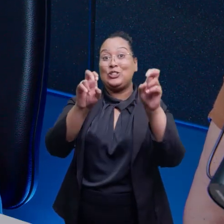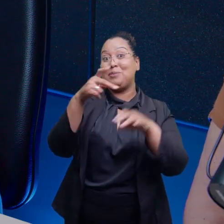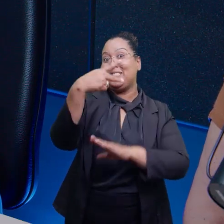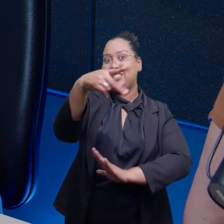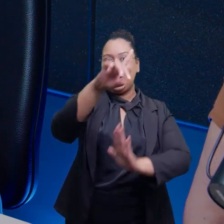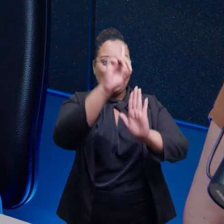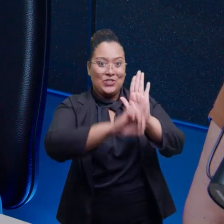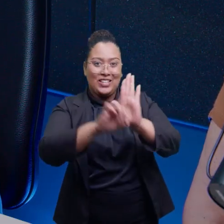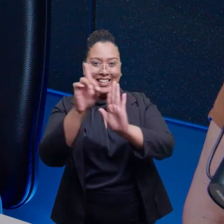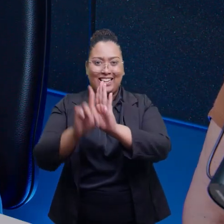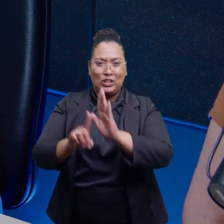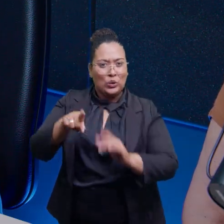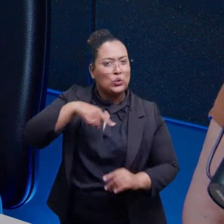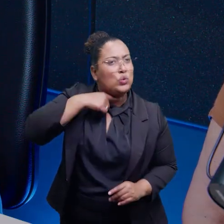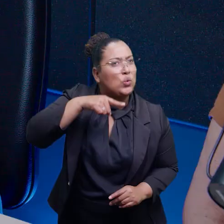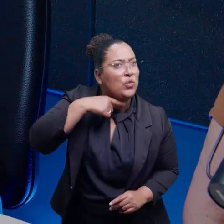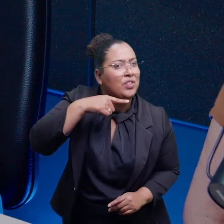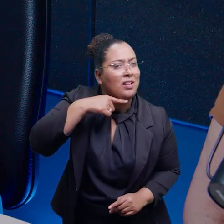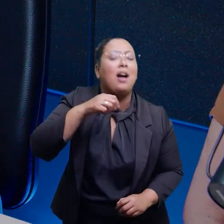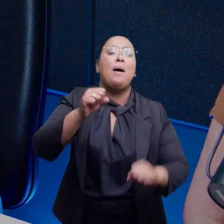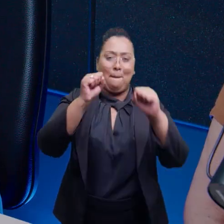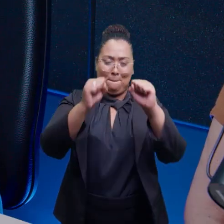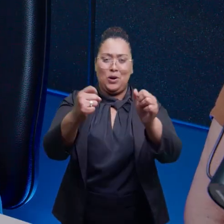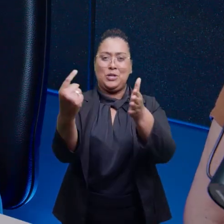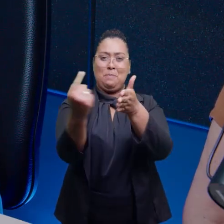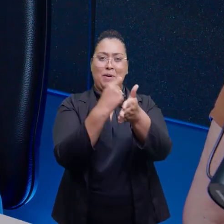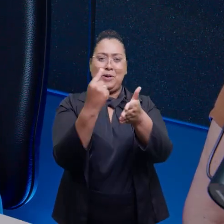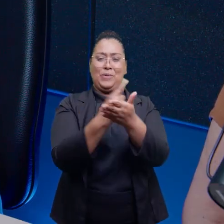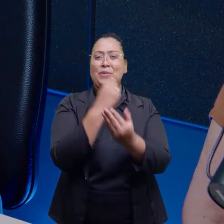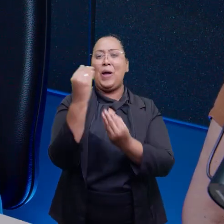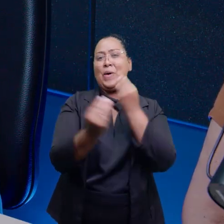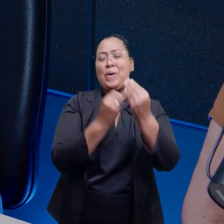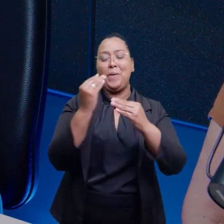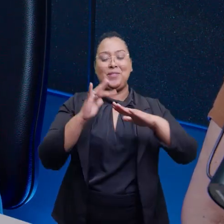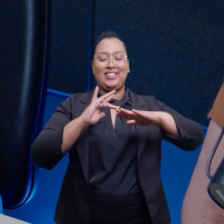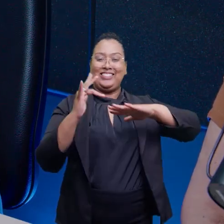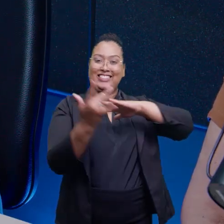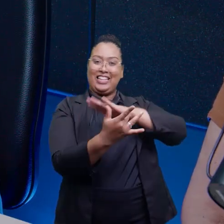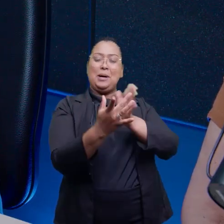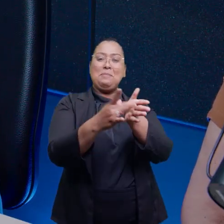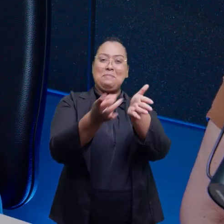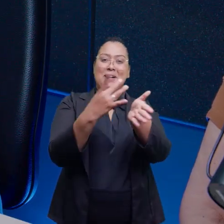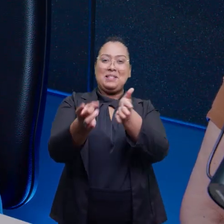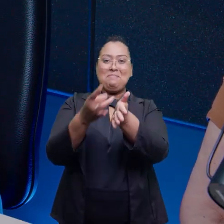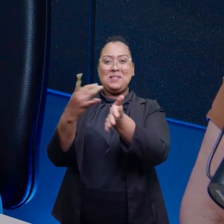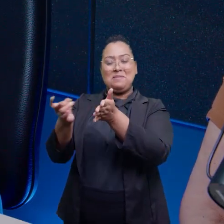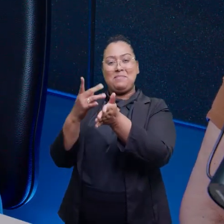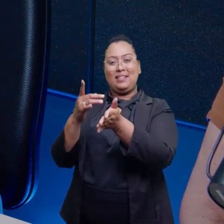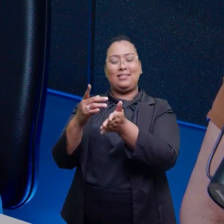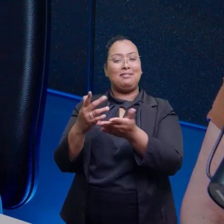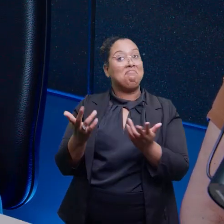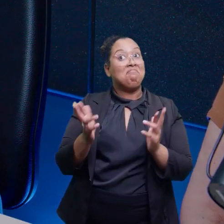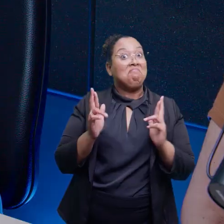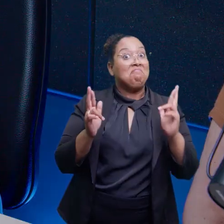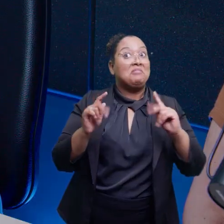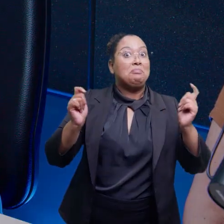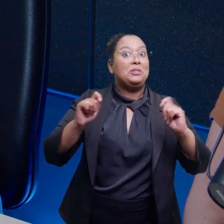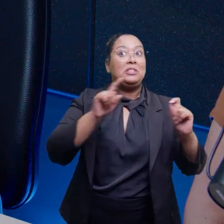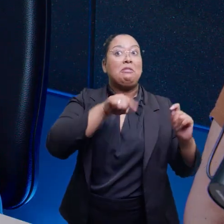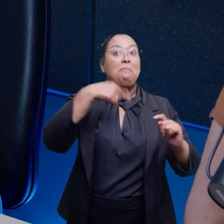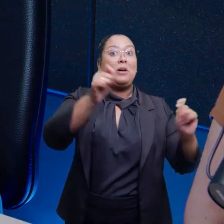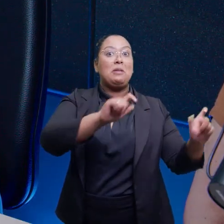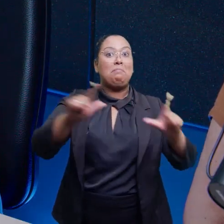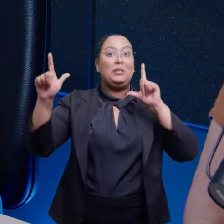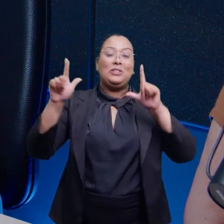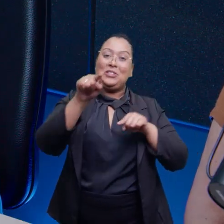seu direito. Tem uma dúvida? Envie sua pergunta por meio das nossas redes sociais e quem sabe o próximo